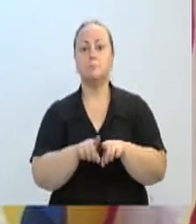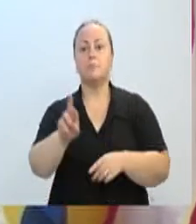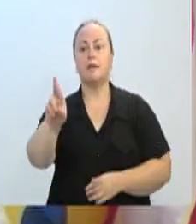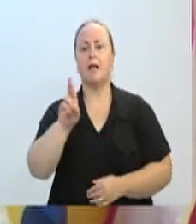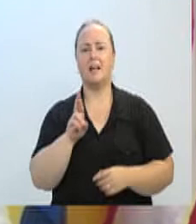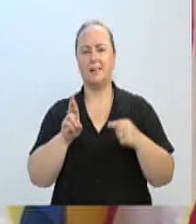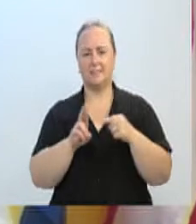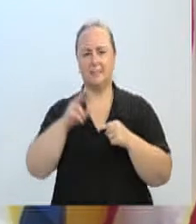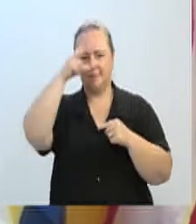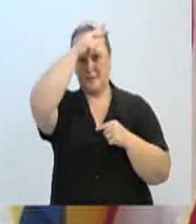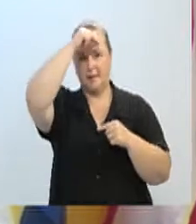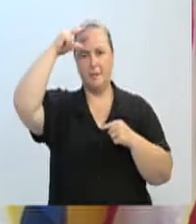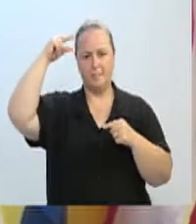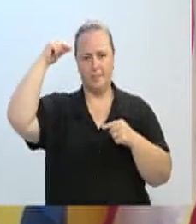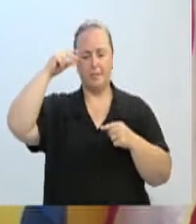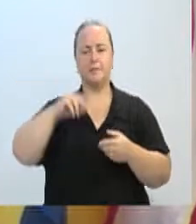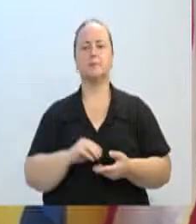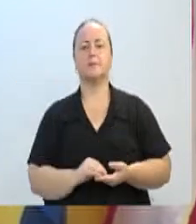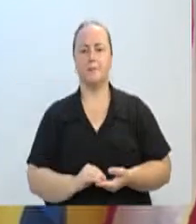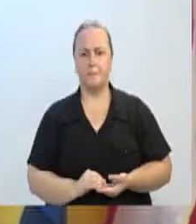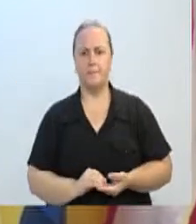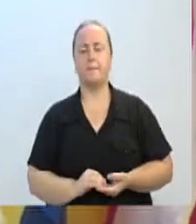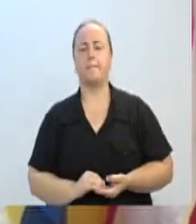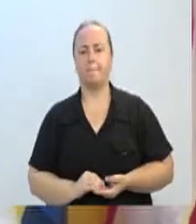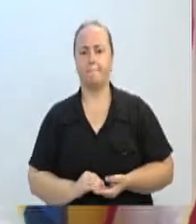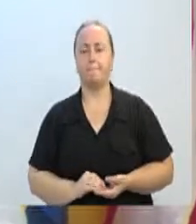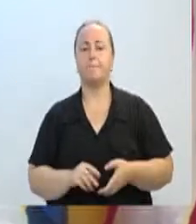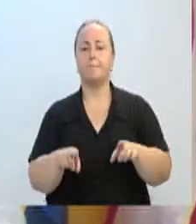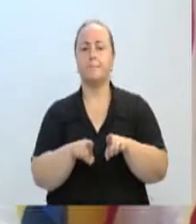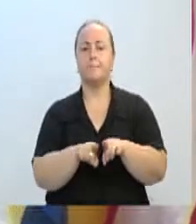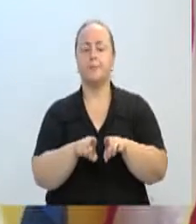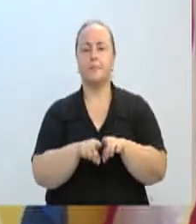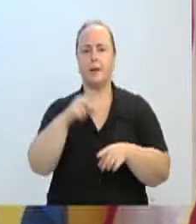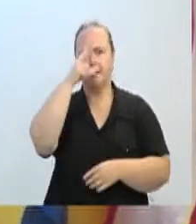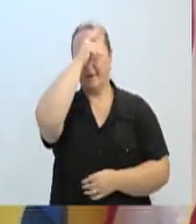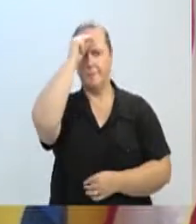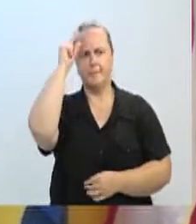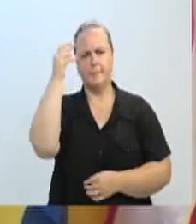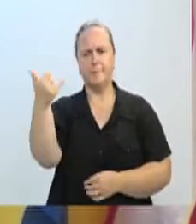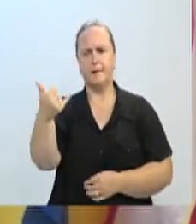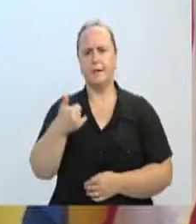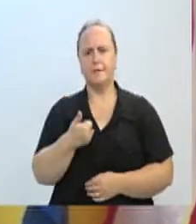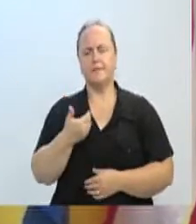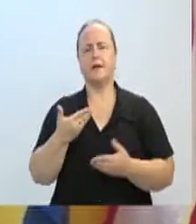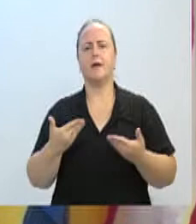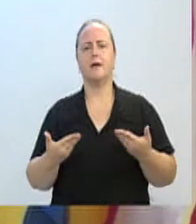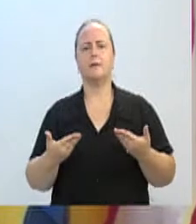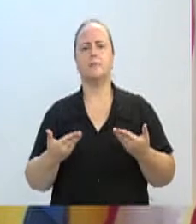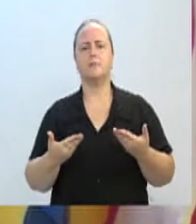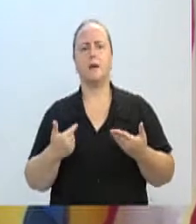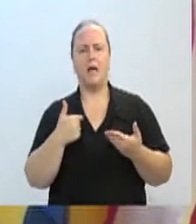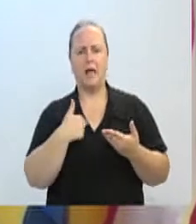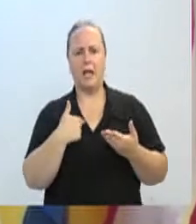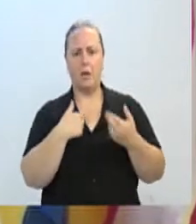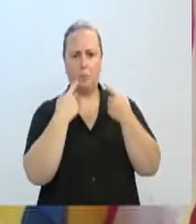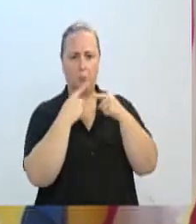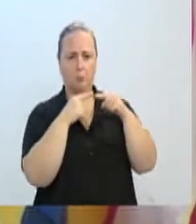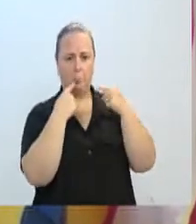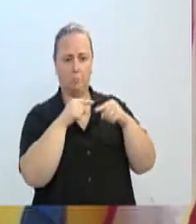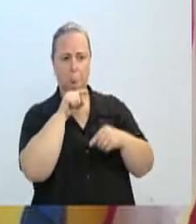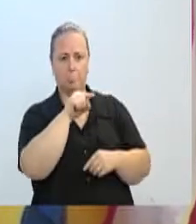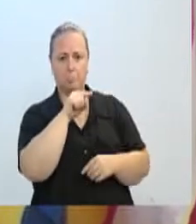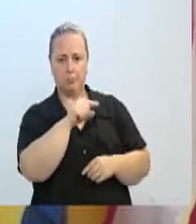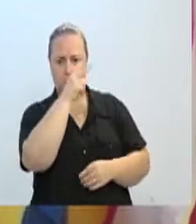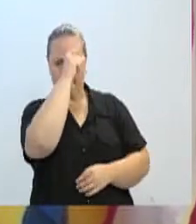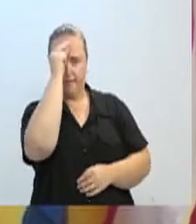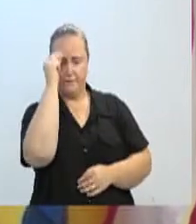Executivo. Ontem, até o prefeito, não sei quem estava por perto, falou que se eu estou xingado muito ele aqui, talvez